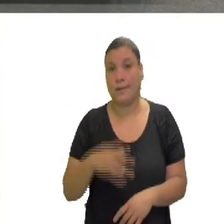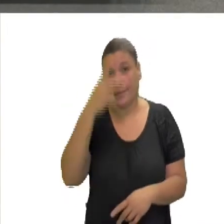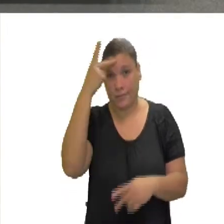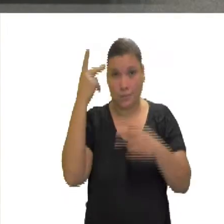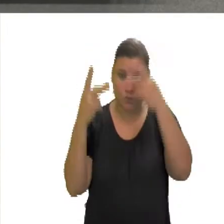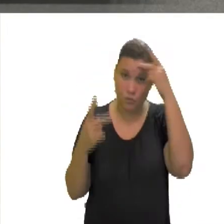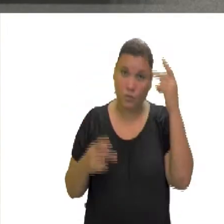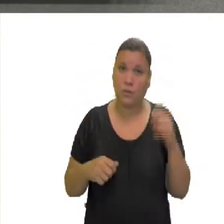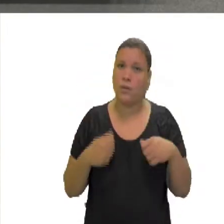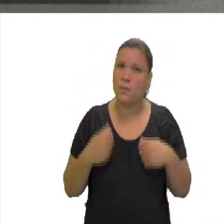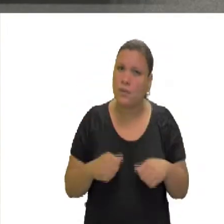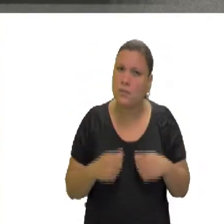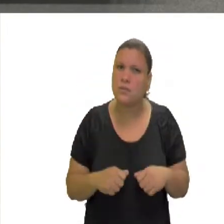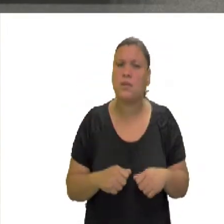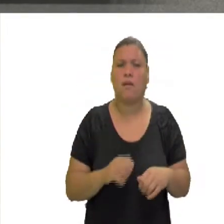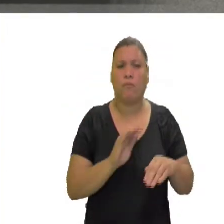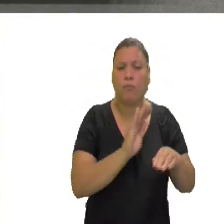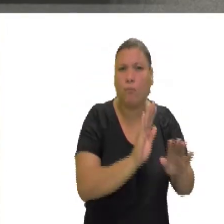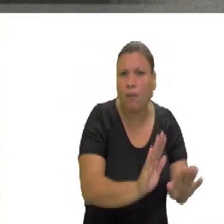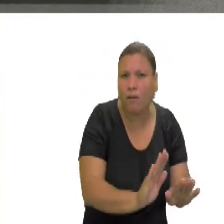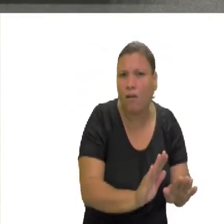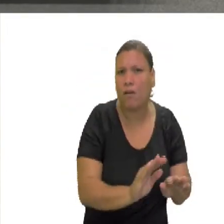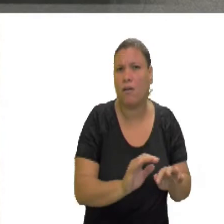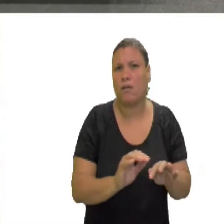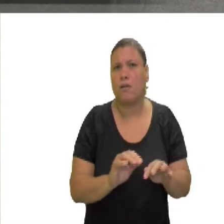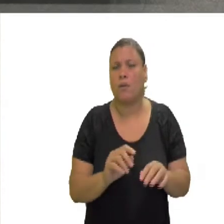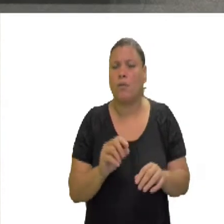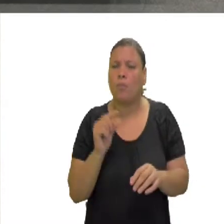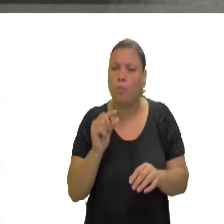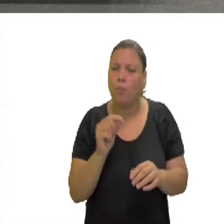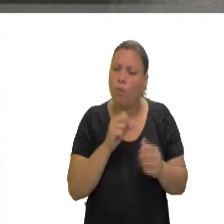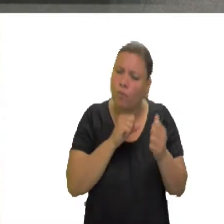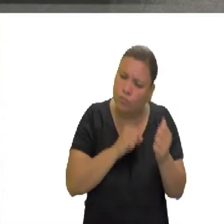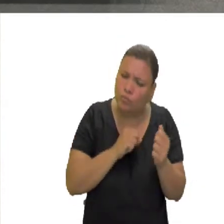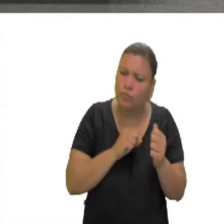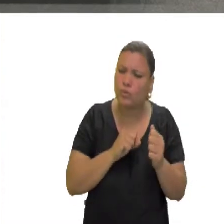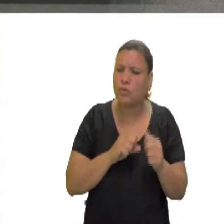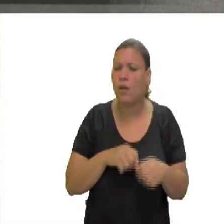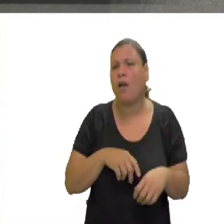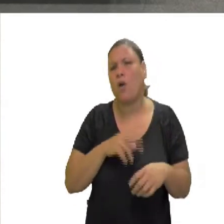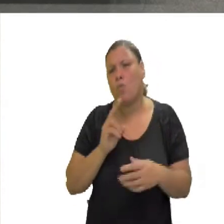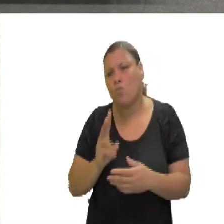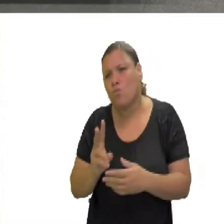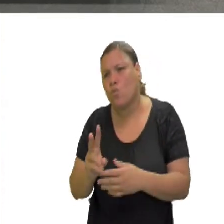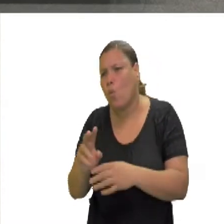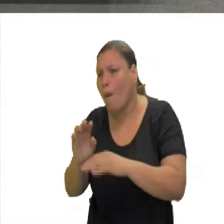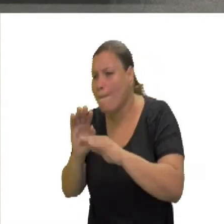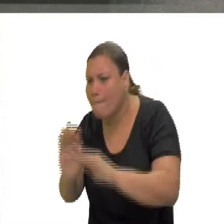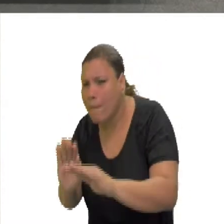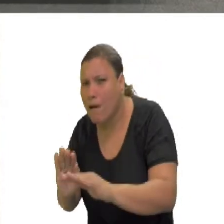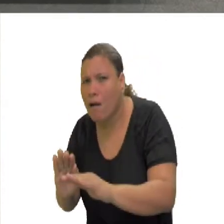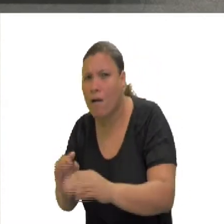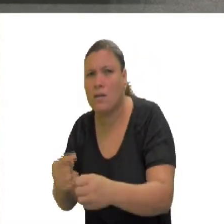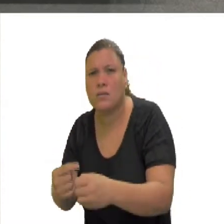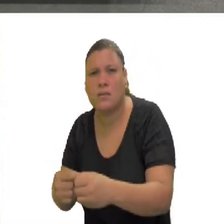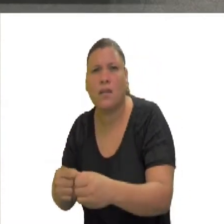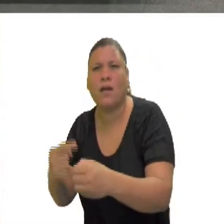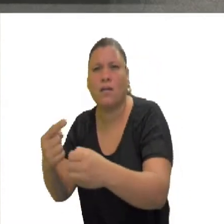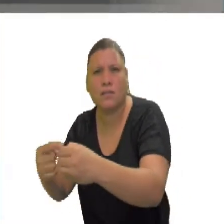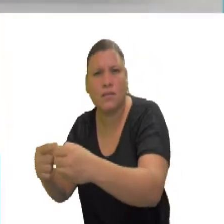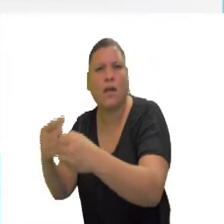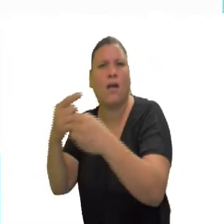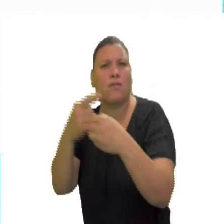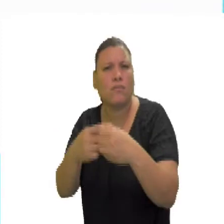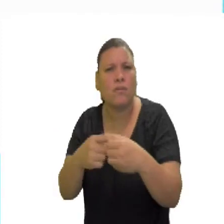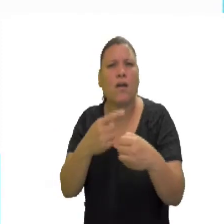Então começaram a estabelecer vilas, pontos certos de parada, para que abrigassem essas pessoas. Então